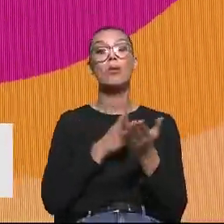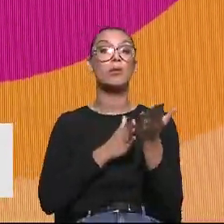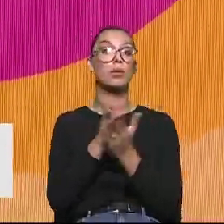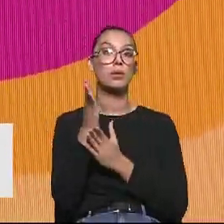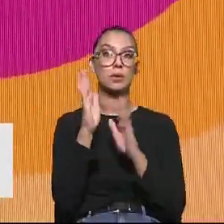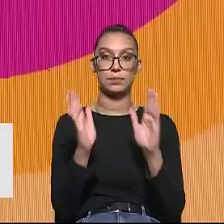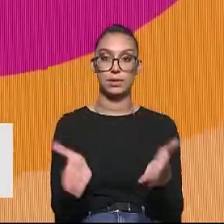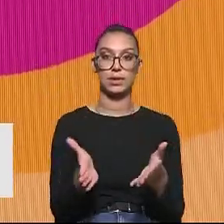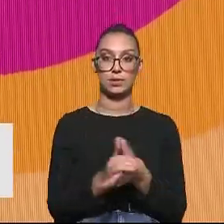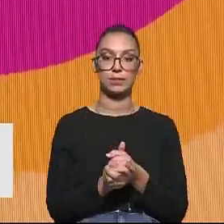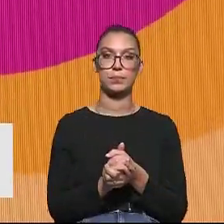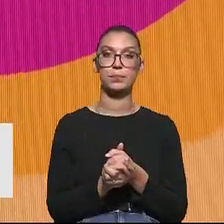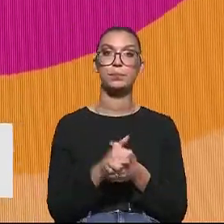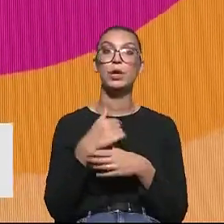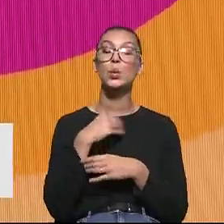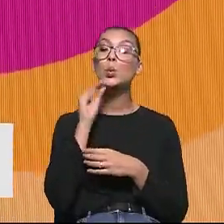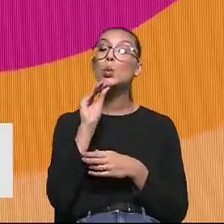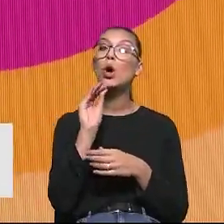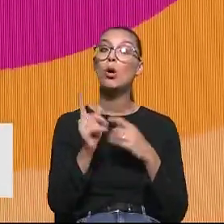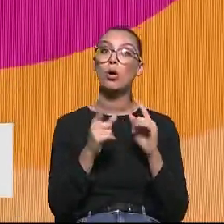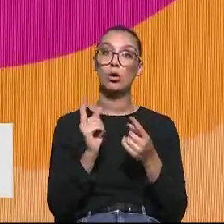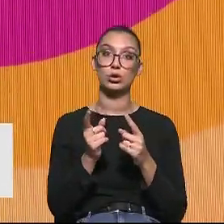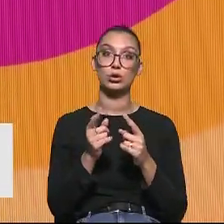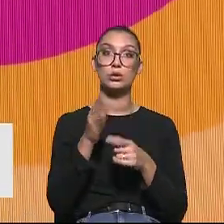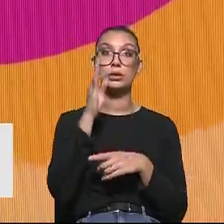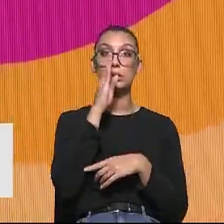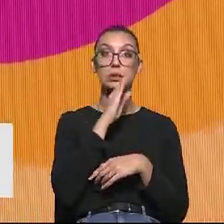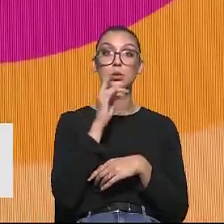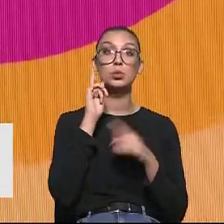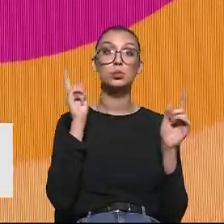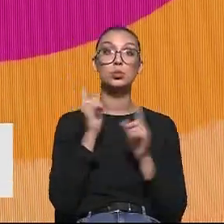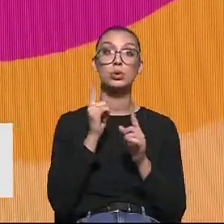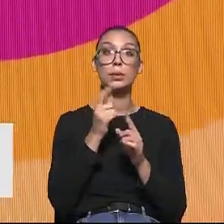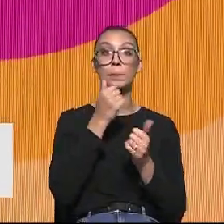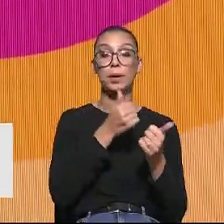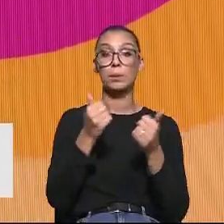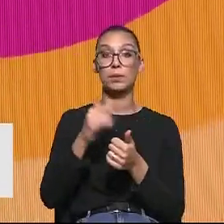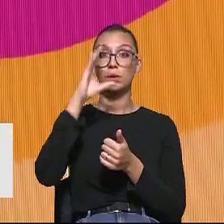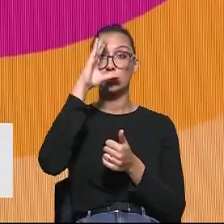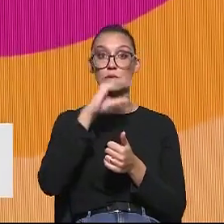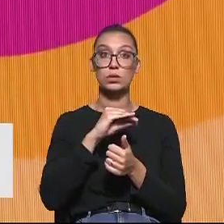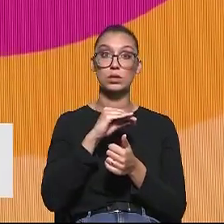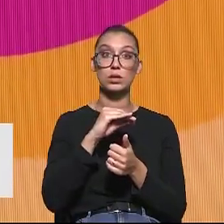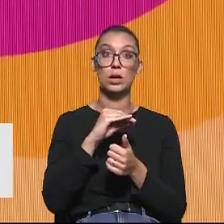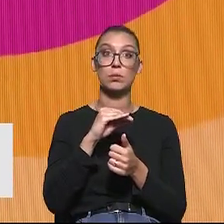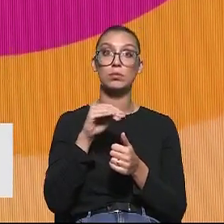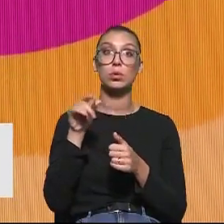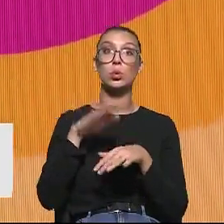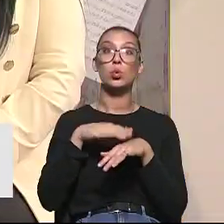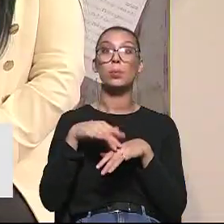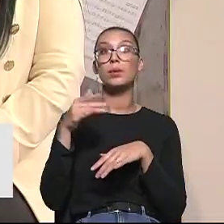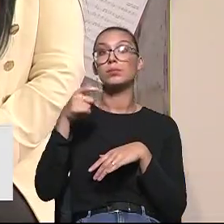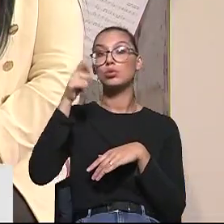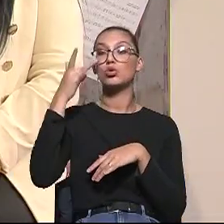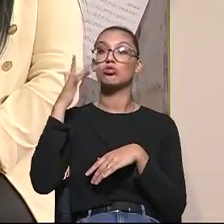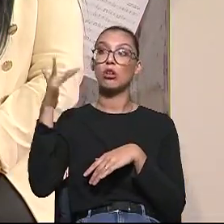falta à música. O que é que eu aconselho, se não dominarem bem o português e as músicas em português, porque temos aqui imigrantes e, portanto,